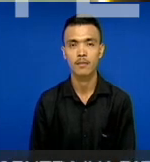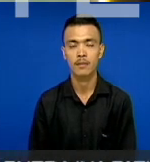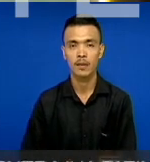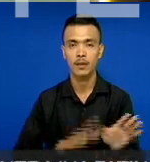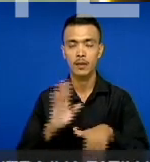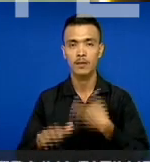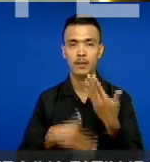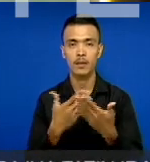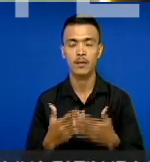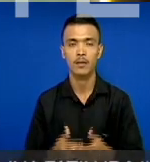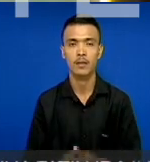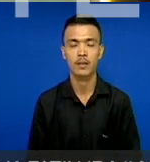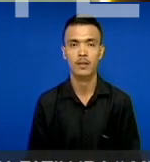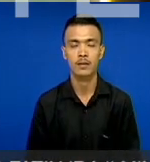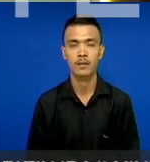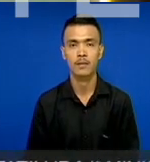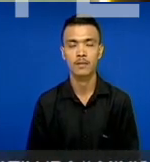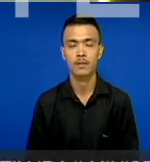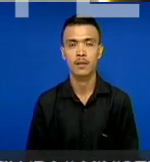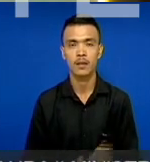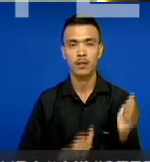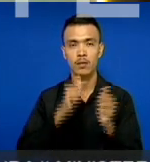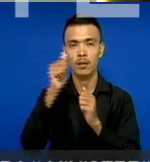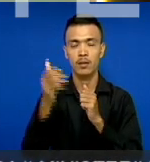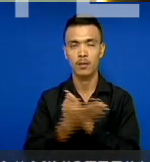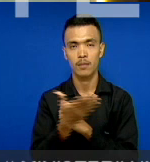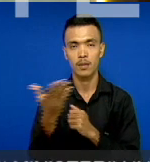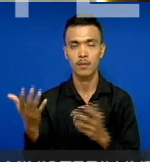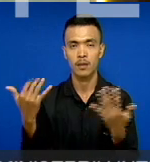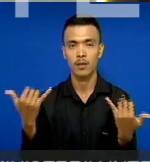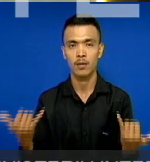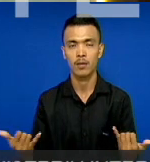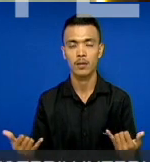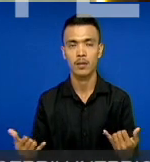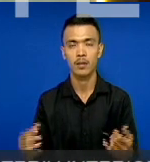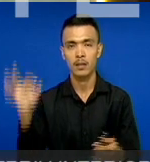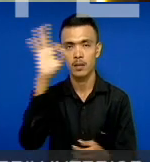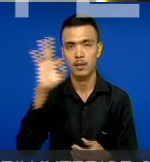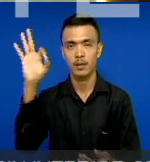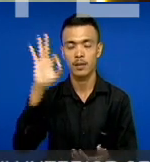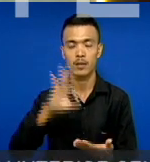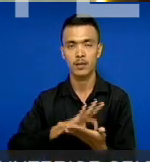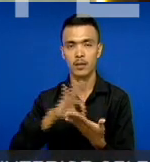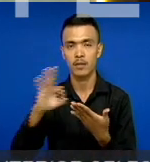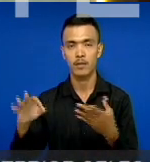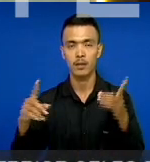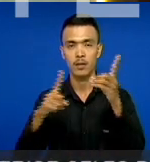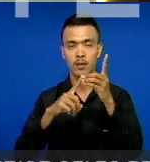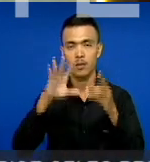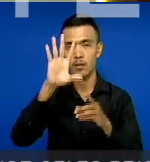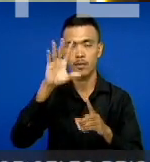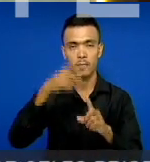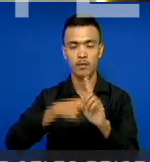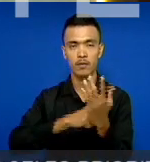Ouvintes telespectadores Rádio na Televisão Timor-Leste, a tu informa baita botira katak ohin lorong, lorong sexta-feira, lorong 5 fulang